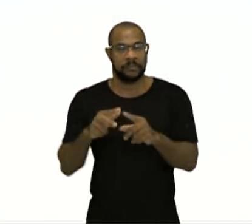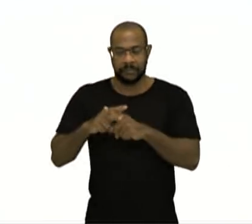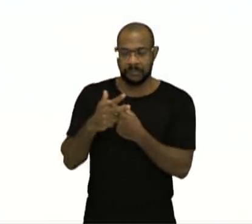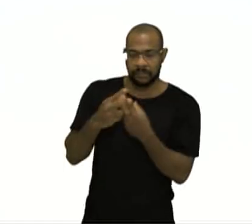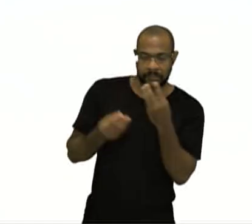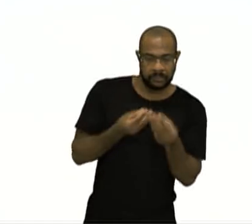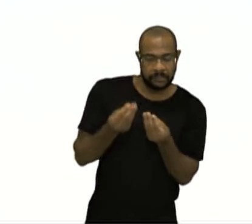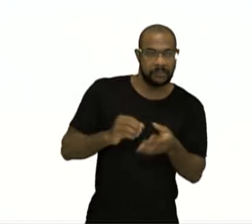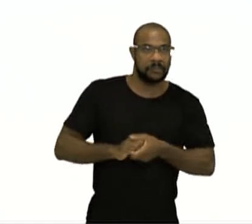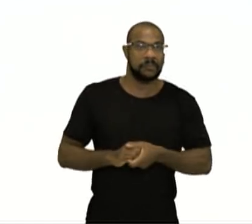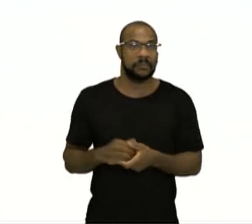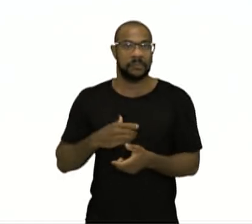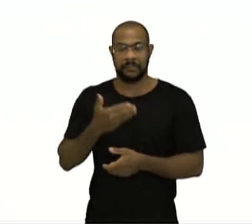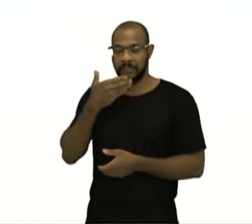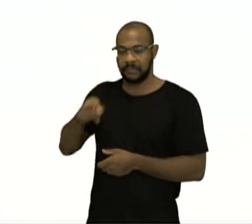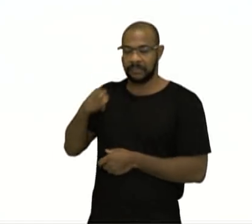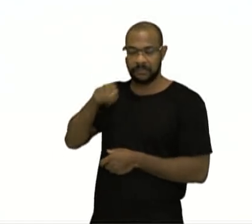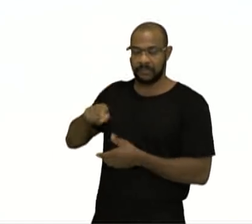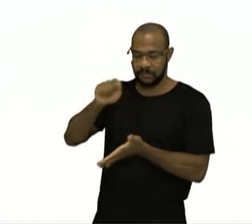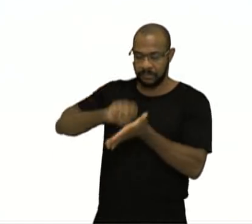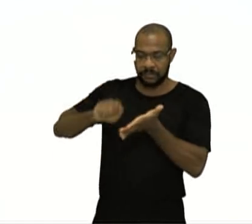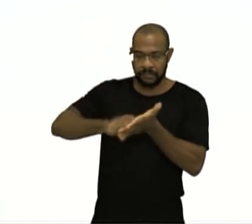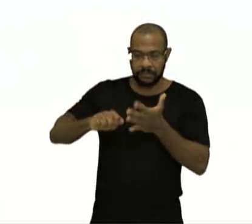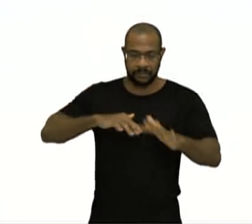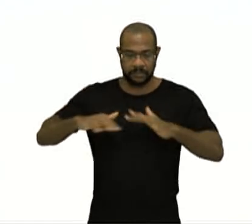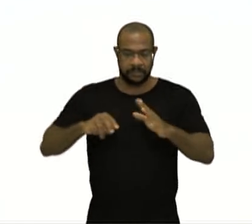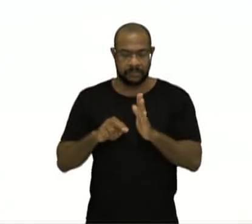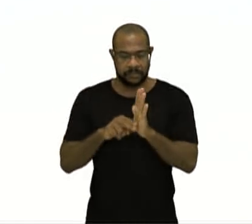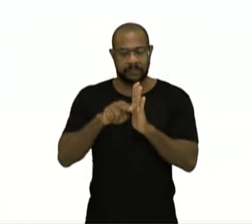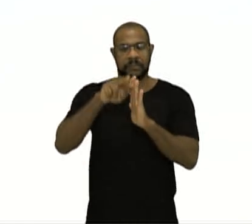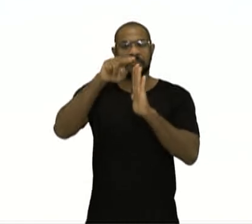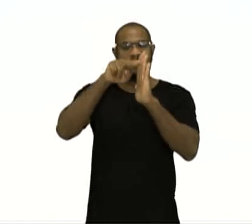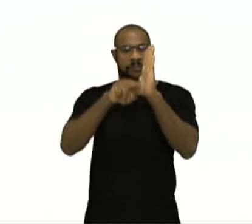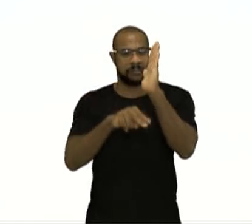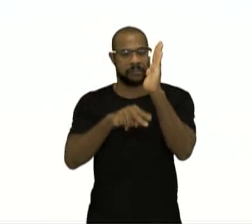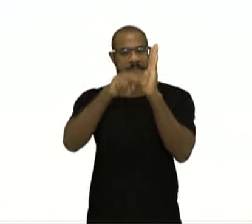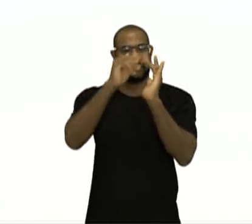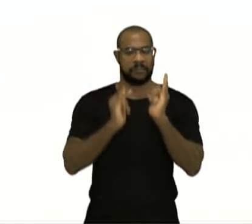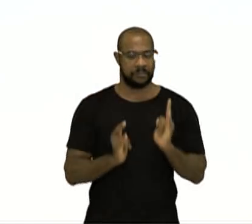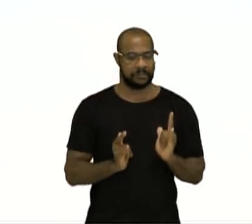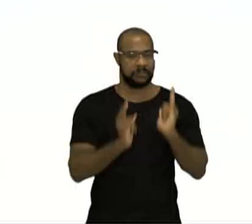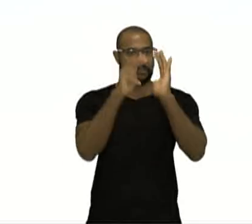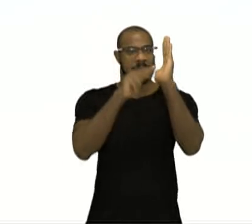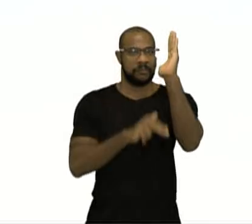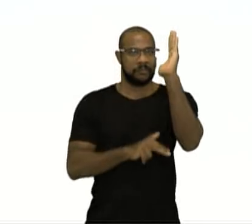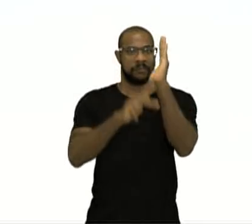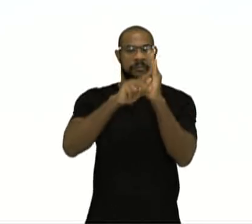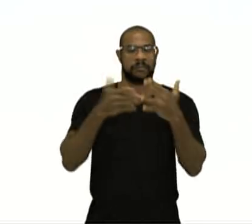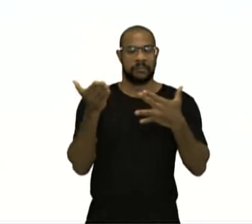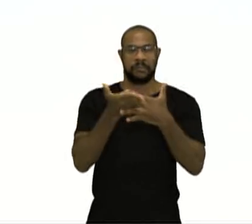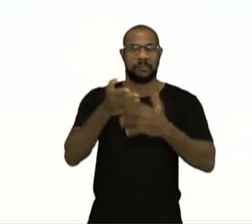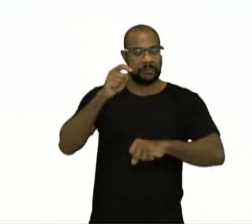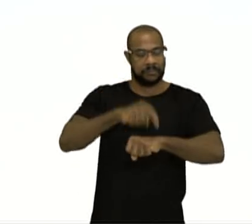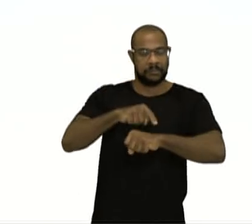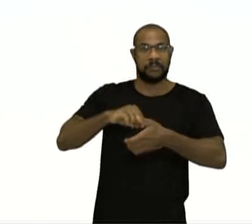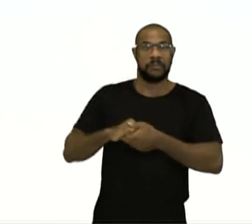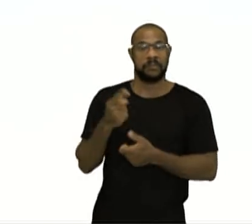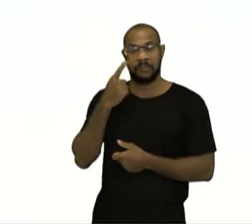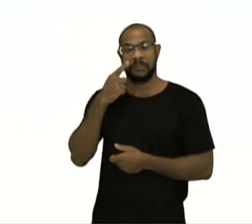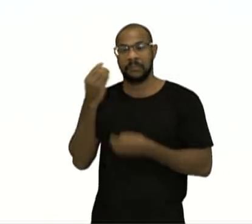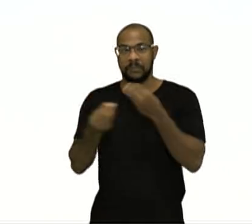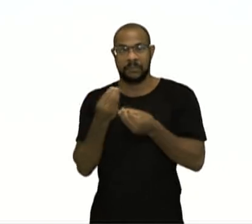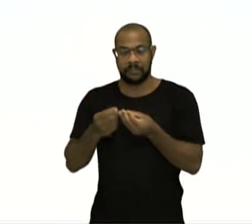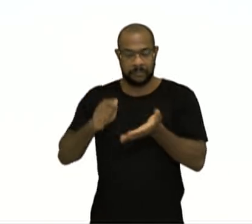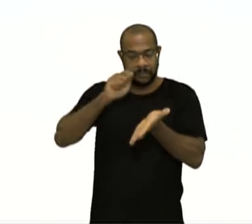técnicos, pediu a Gustavo para anotar o movimento do elevador nos andares em um determinado intervalo de tempo. Veja a seguir como ele anotou